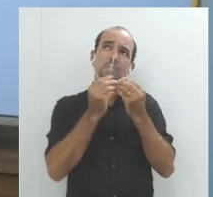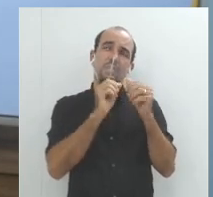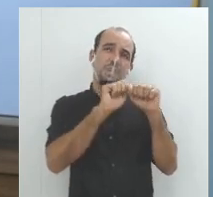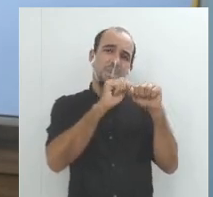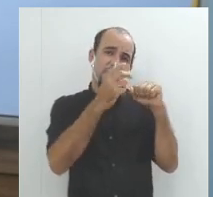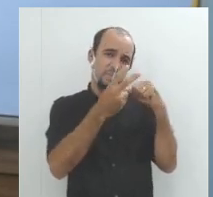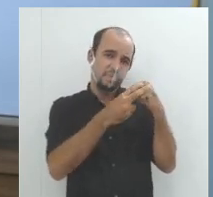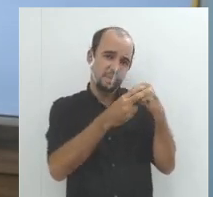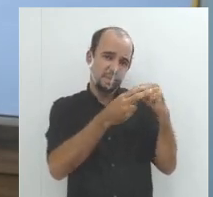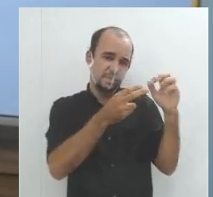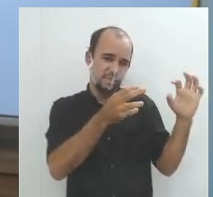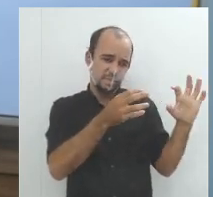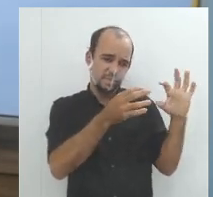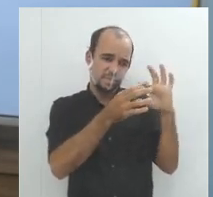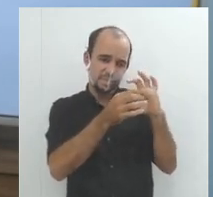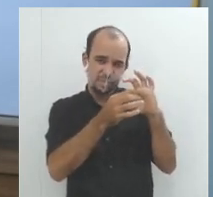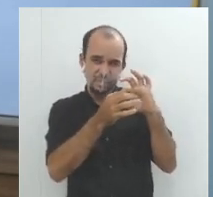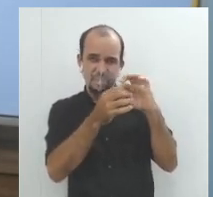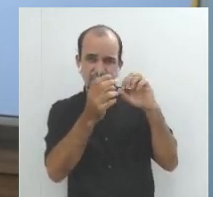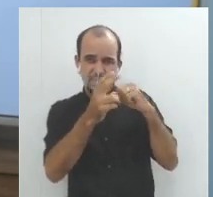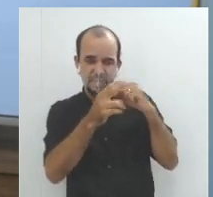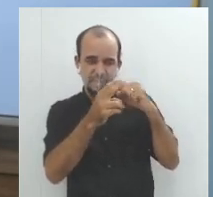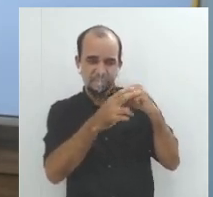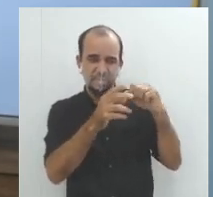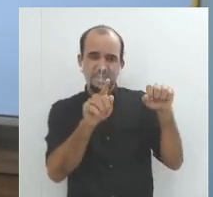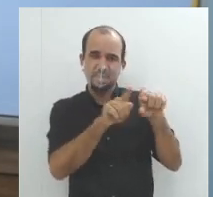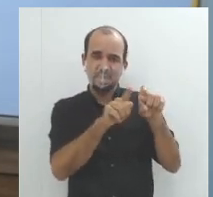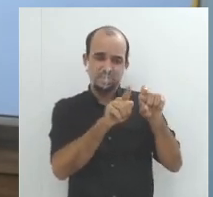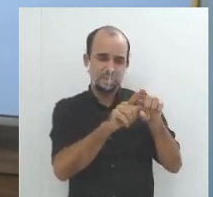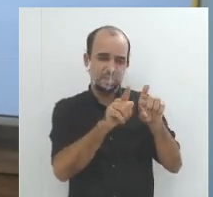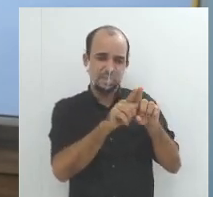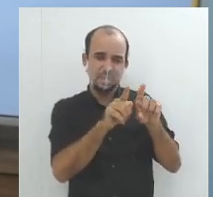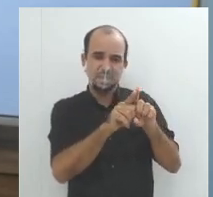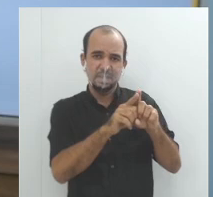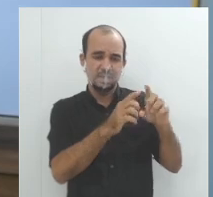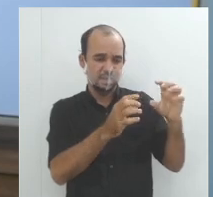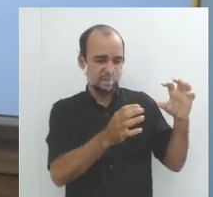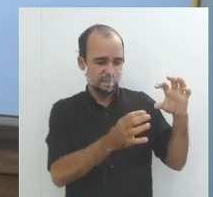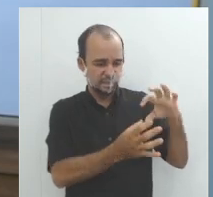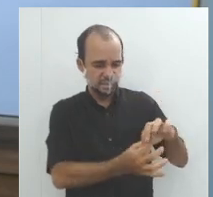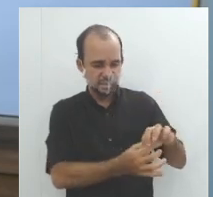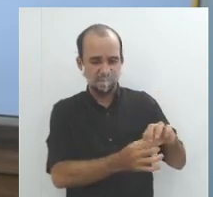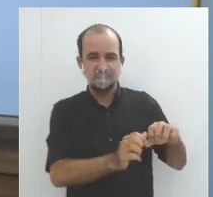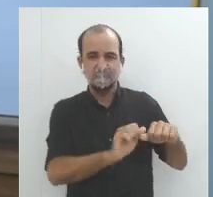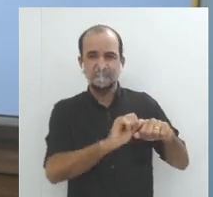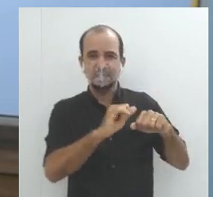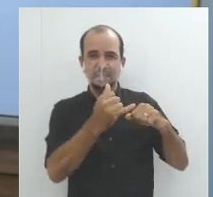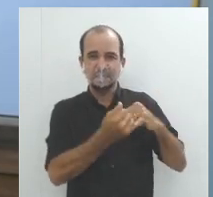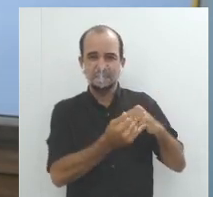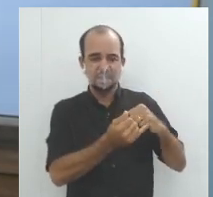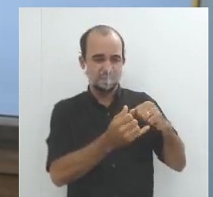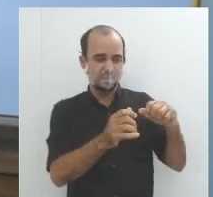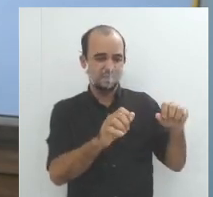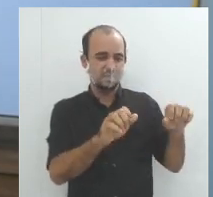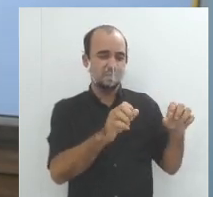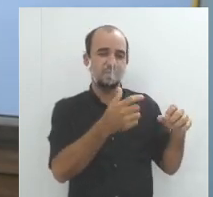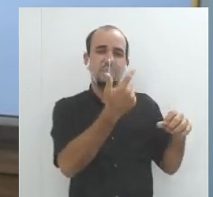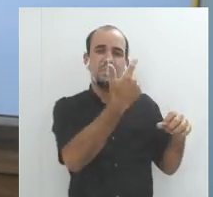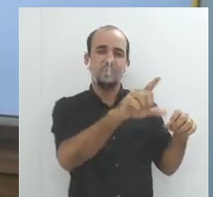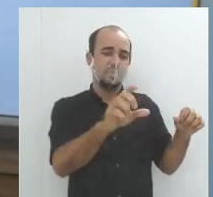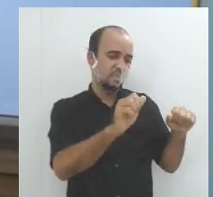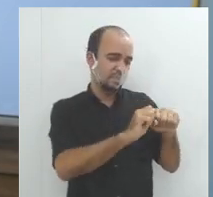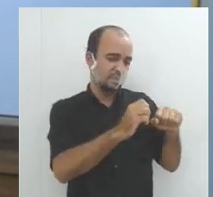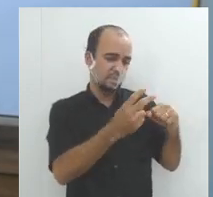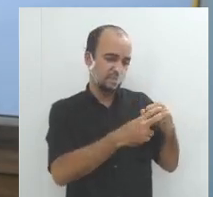advérbio se relacionando a um verbo, o advérbio se relacionando a um adjetivo, o advérbio se relacionando a um outro